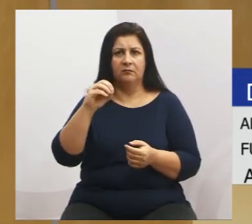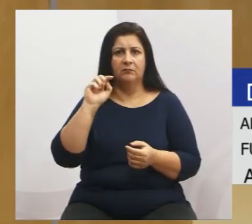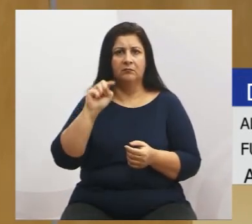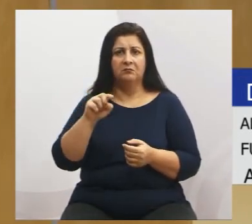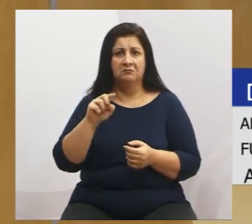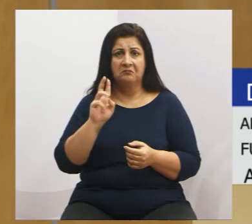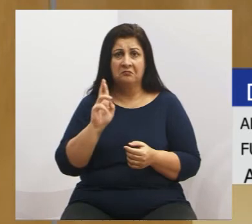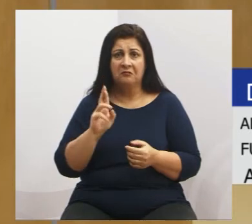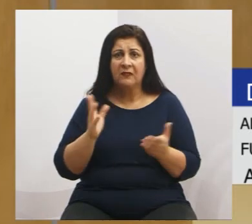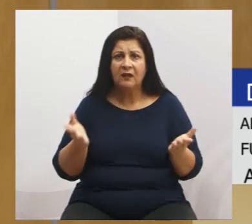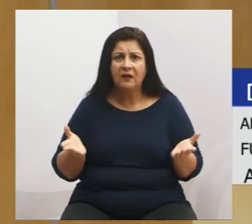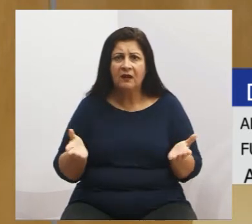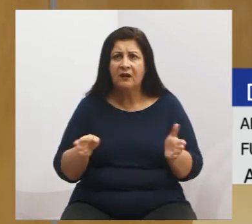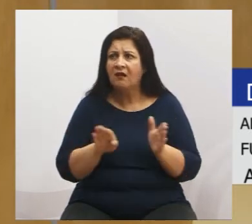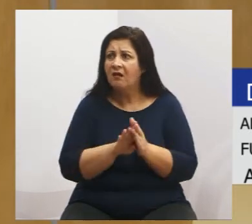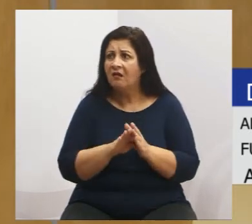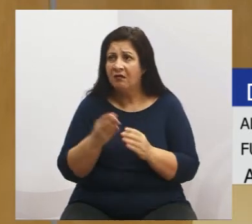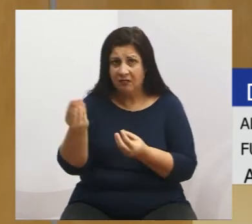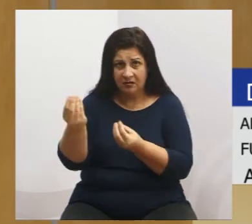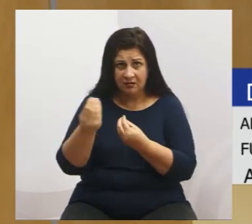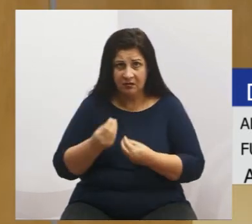hoje não devolveu.